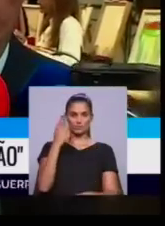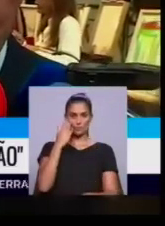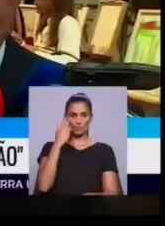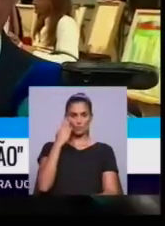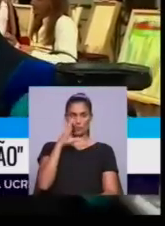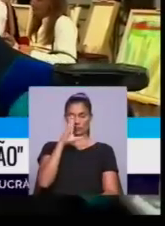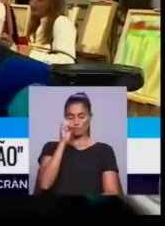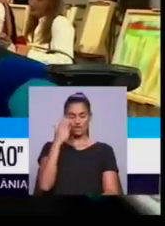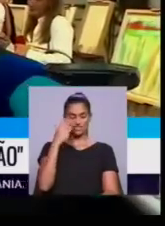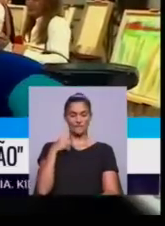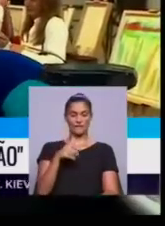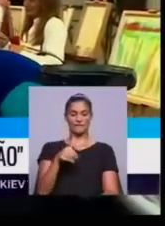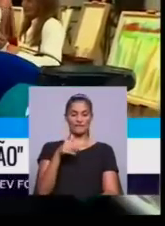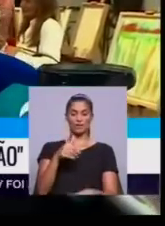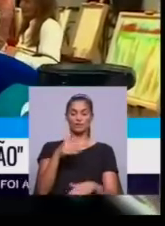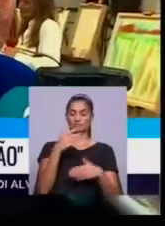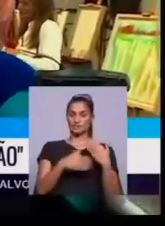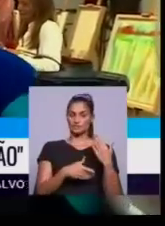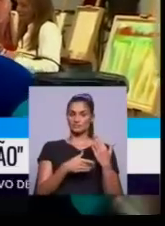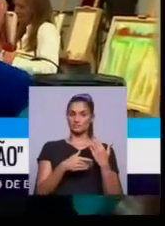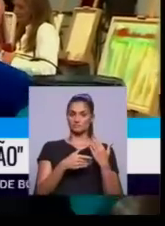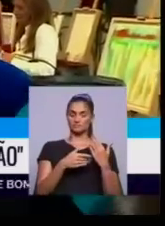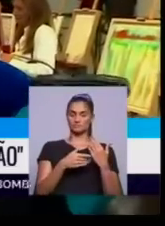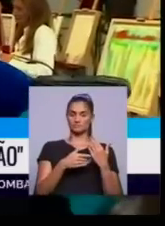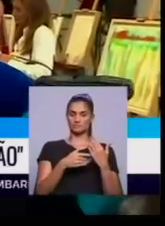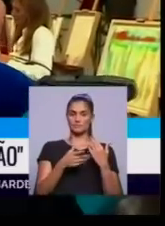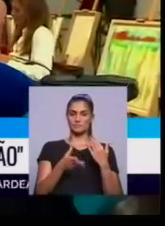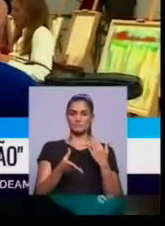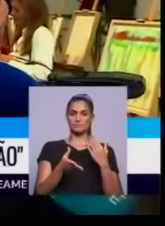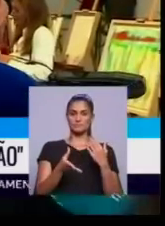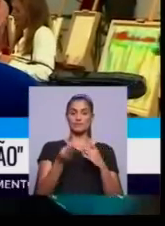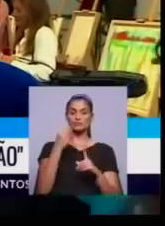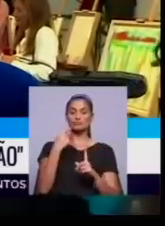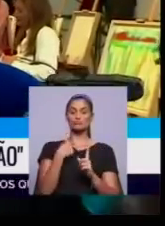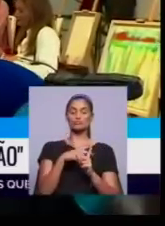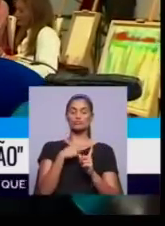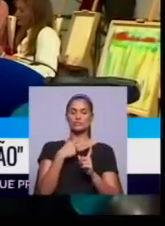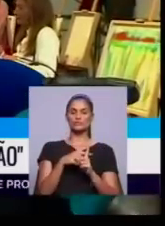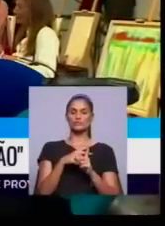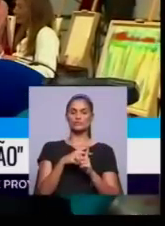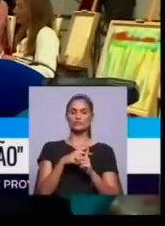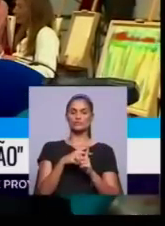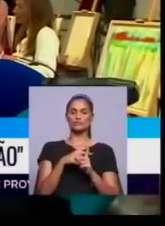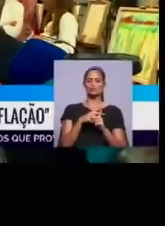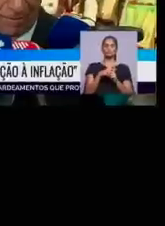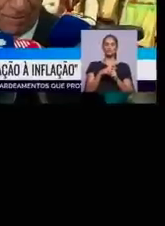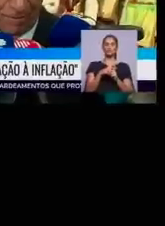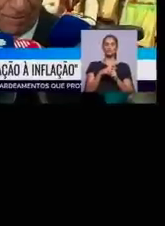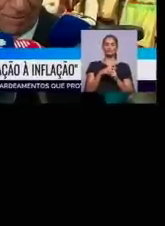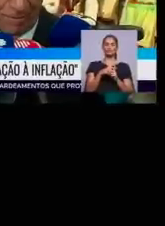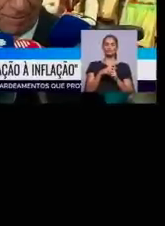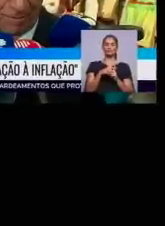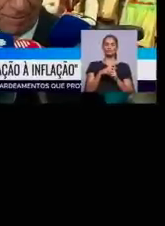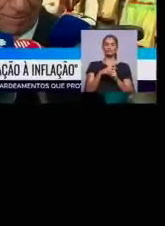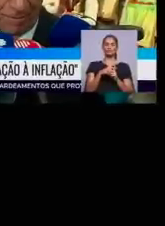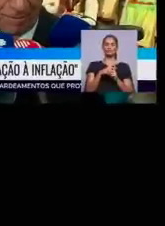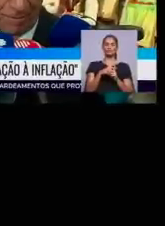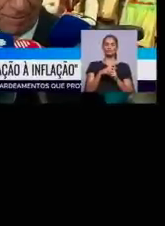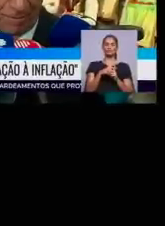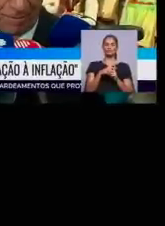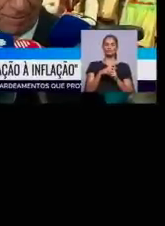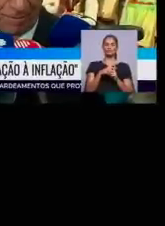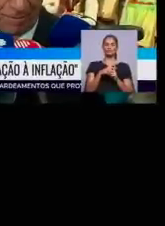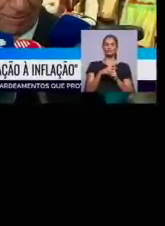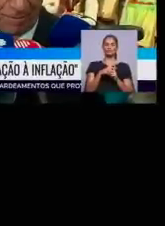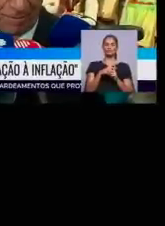do governo são mais otimistas do que aquelas que eu tinha hora que temos um dado e ao primeiro